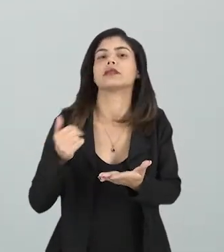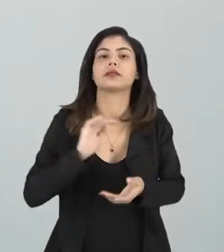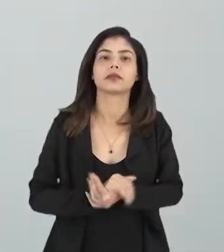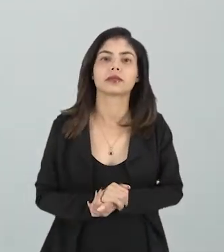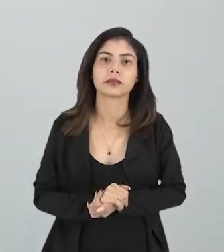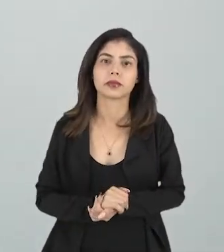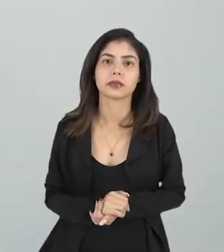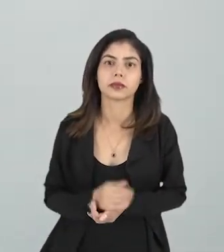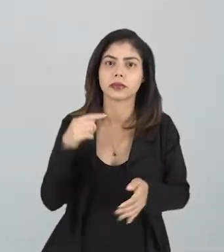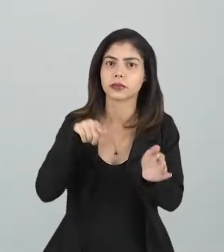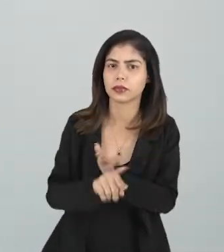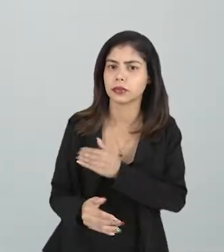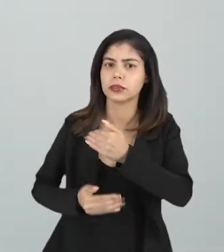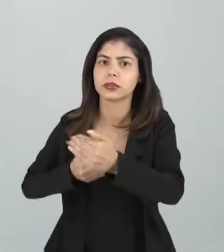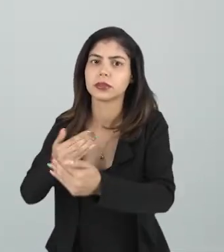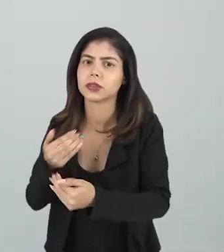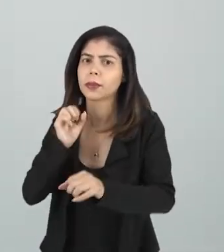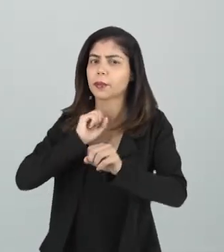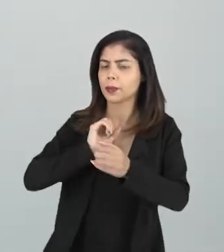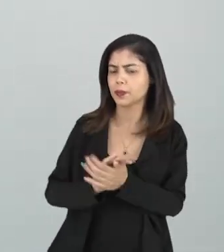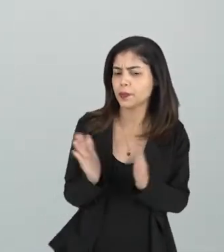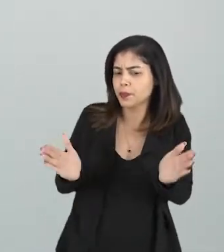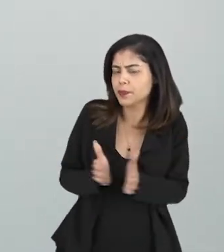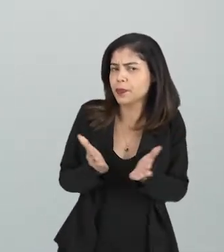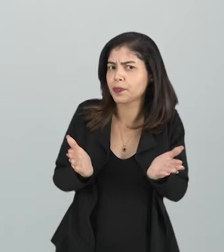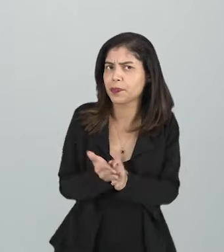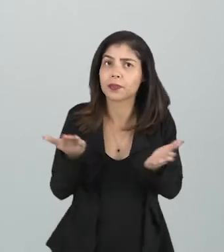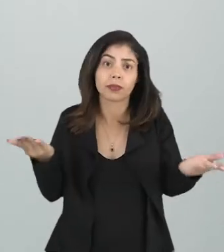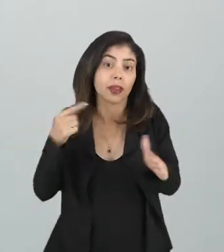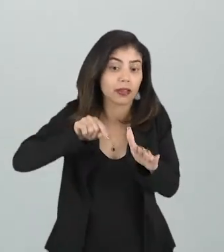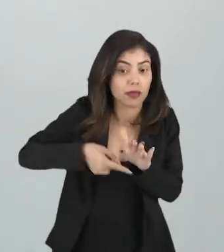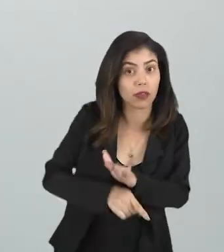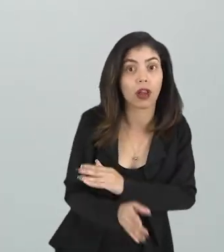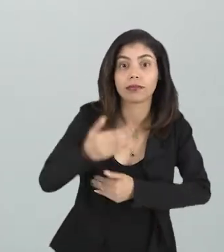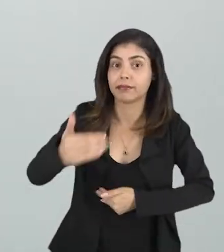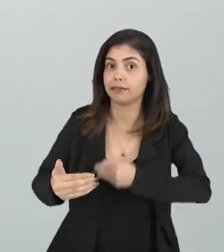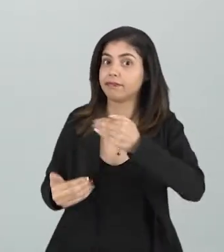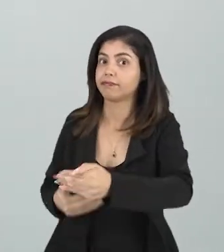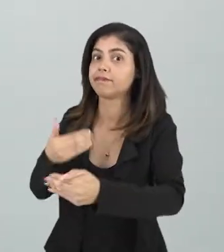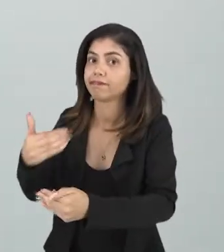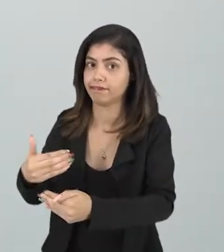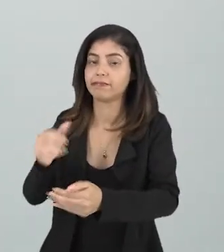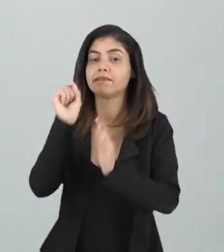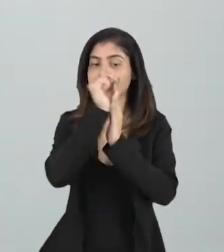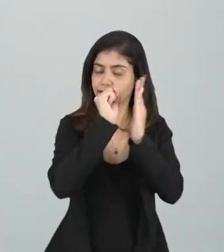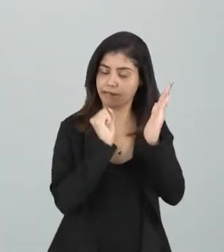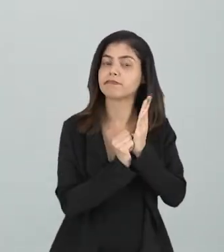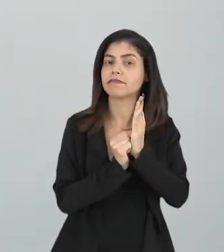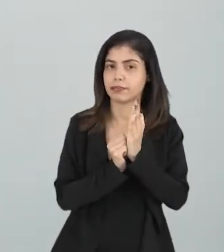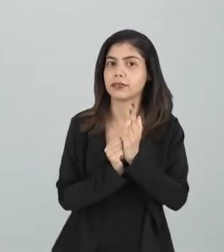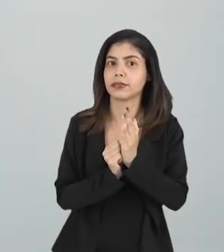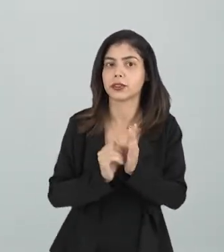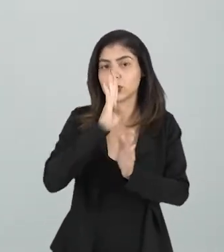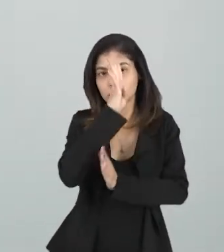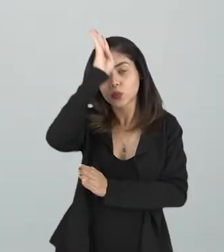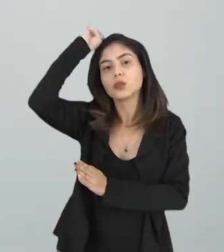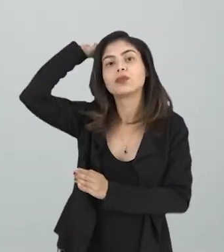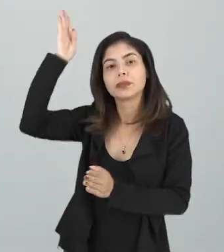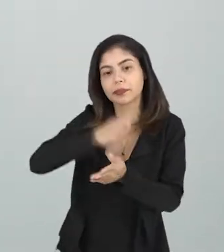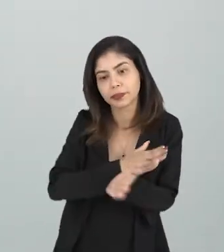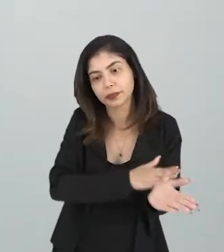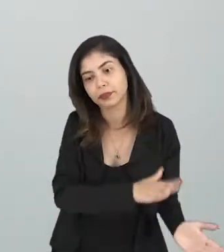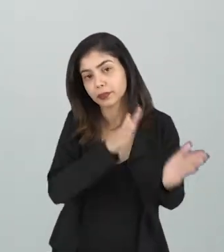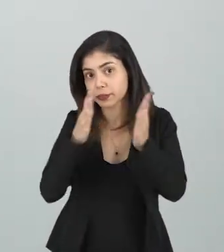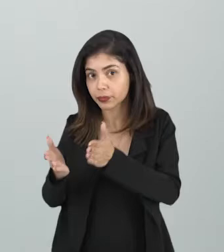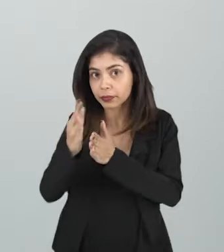pelos cristãos, que se adentraram no Império Romano, que se filtraram ao longo dos séculos, e que mais tarde Roma passou a ser, em